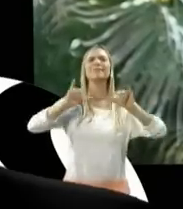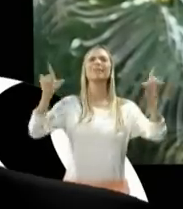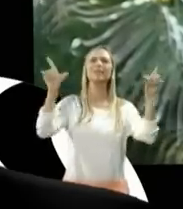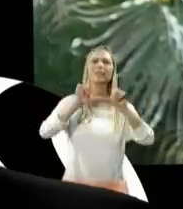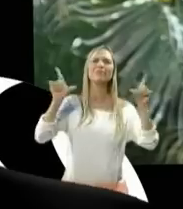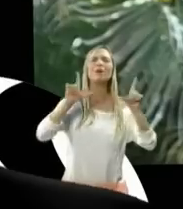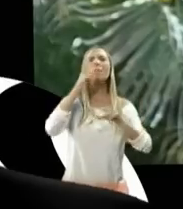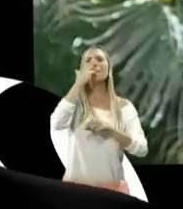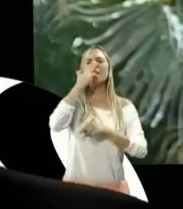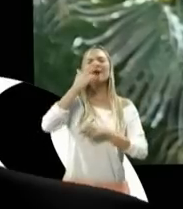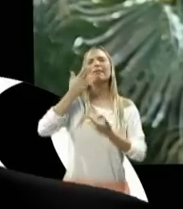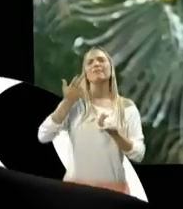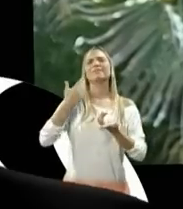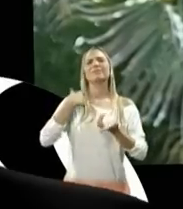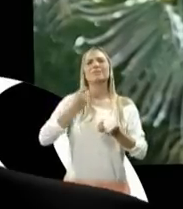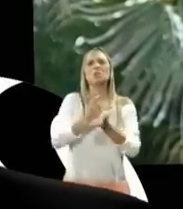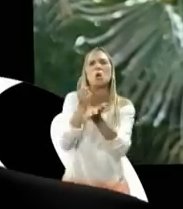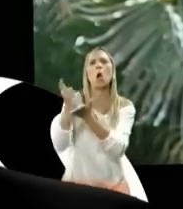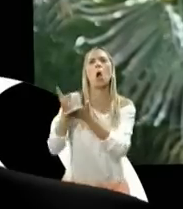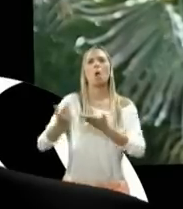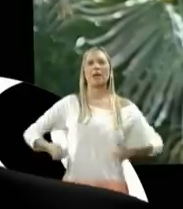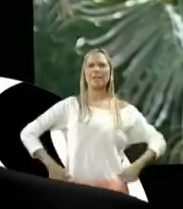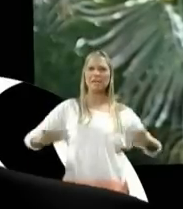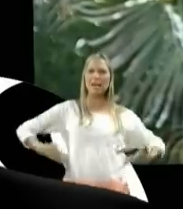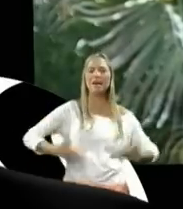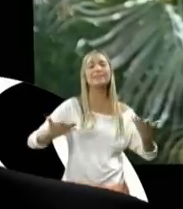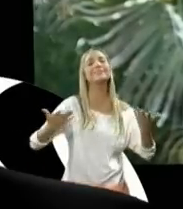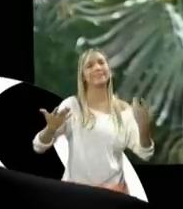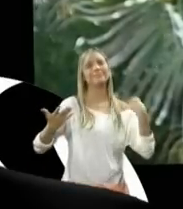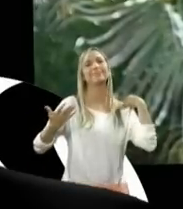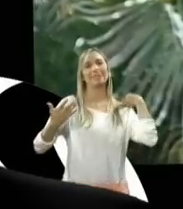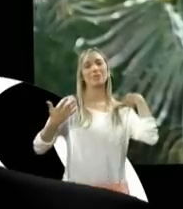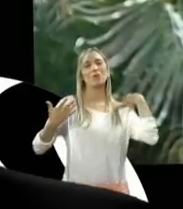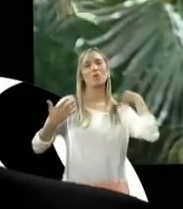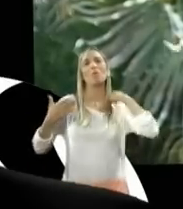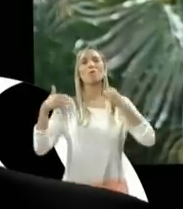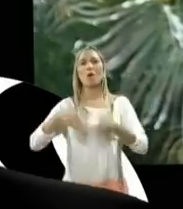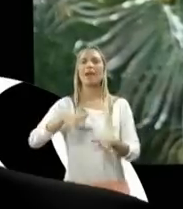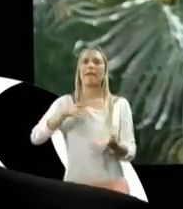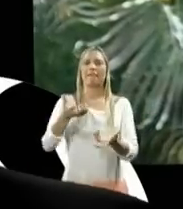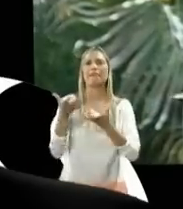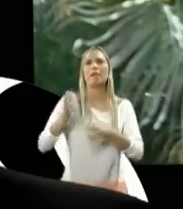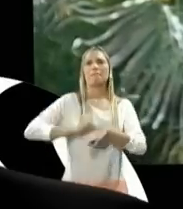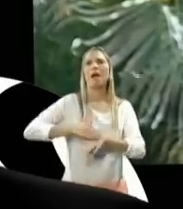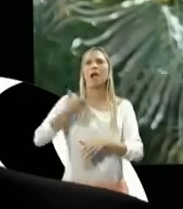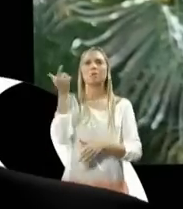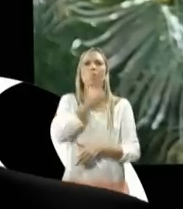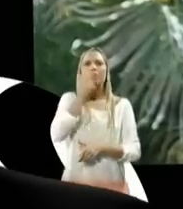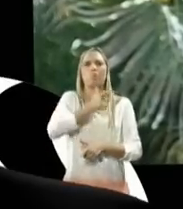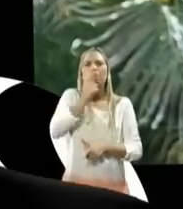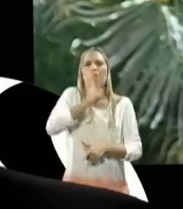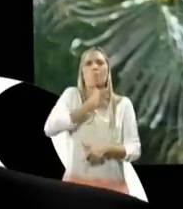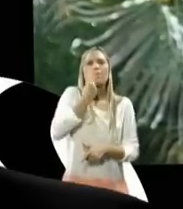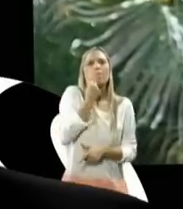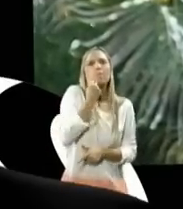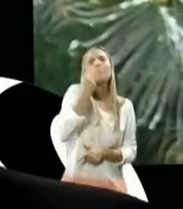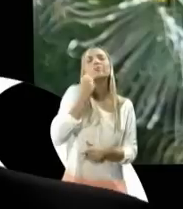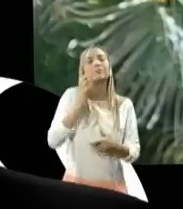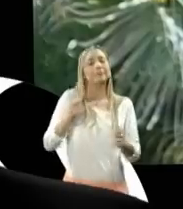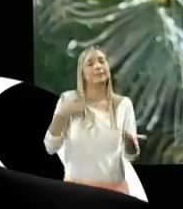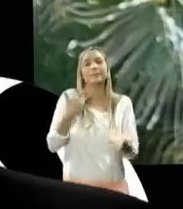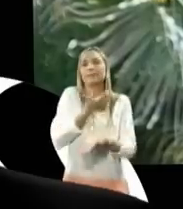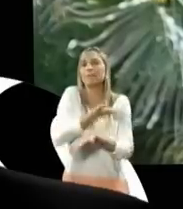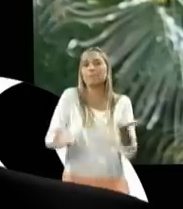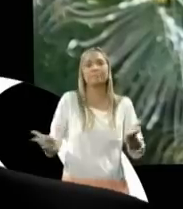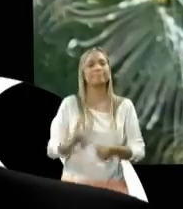esse consumismo. E aí nessa ótica do consumismo, né, nessa ótica do querer cada vez mais ter, vai se perdendo alguns valores que a